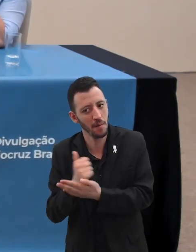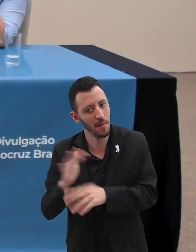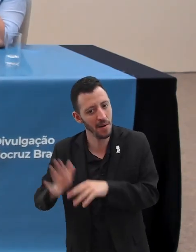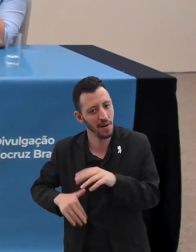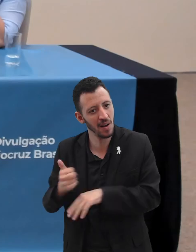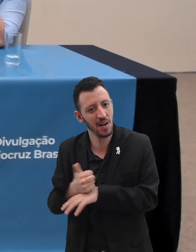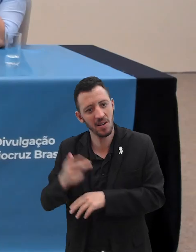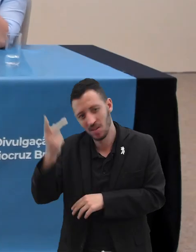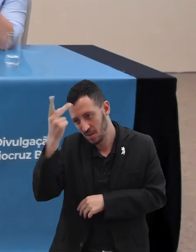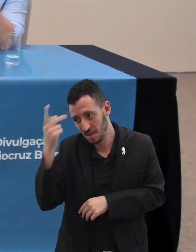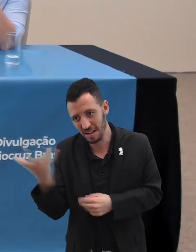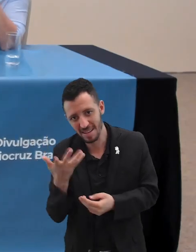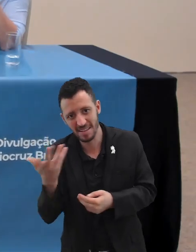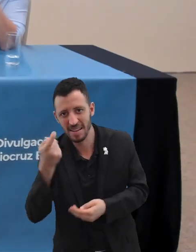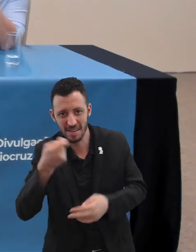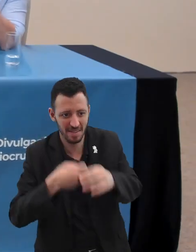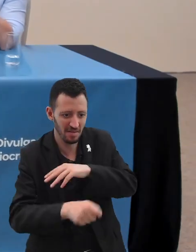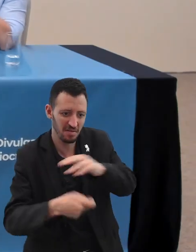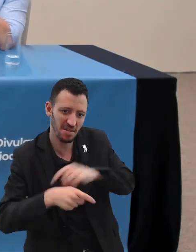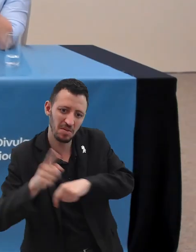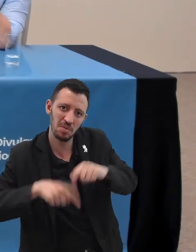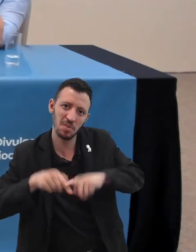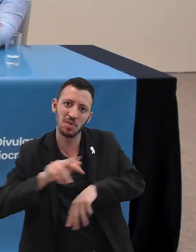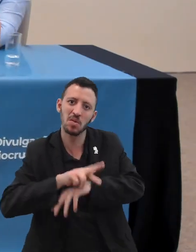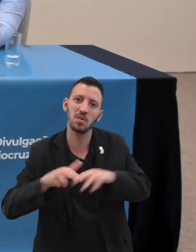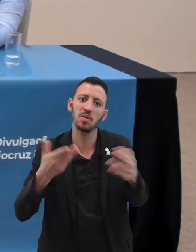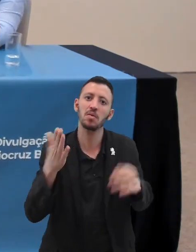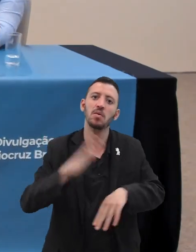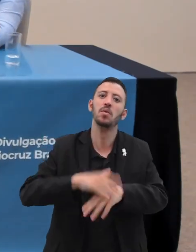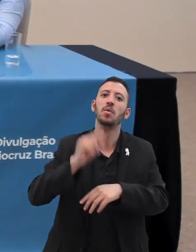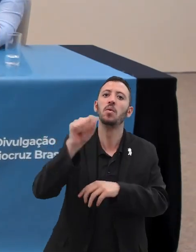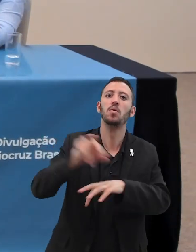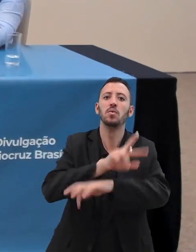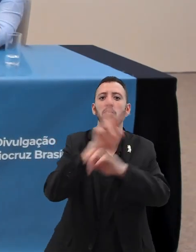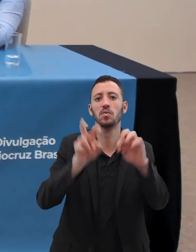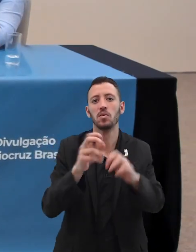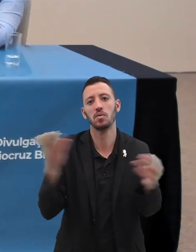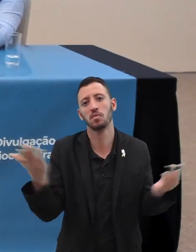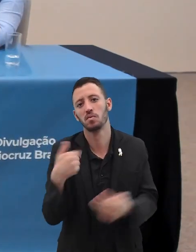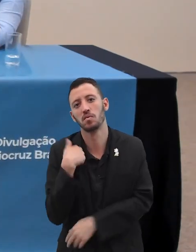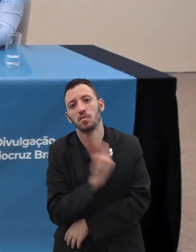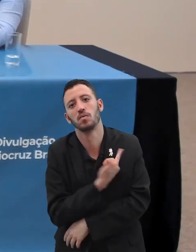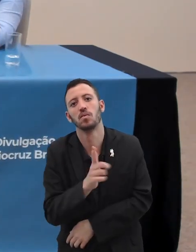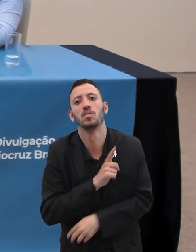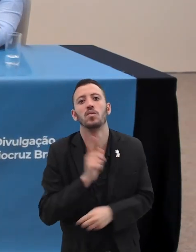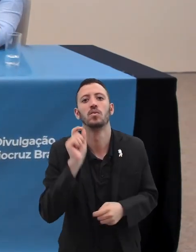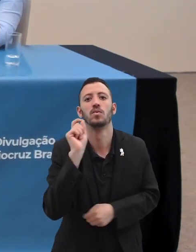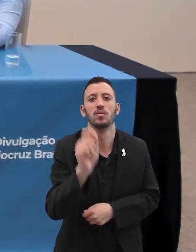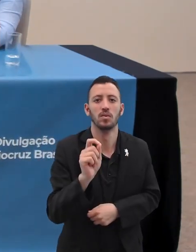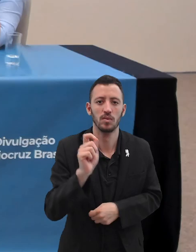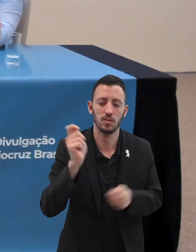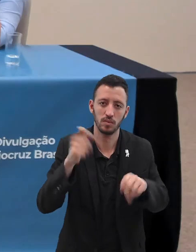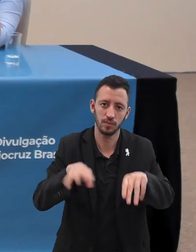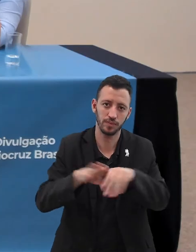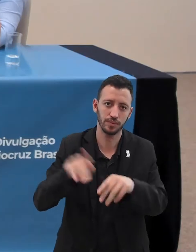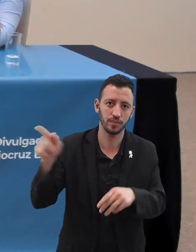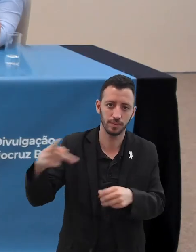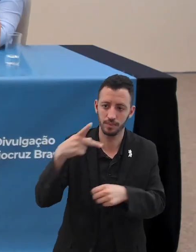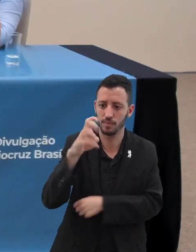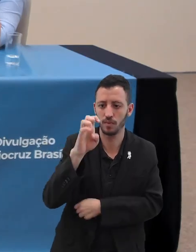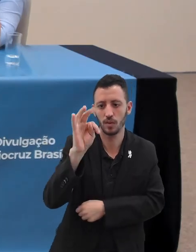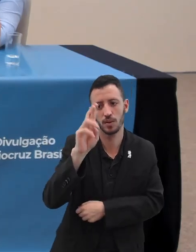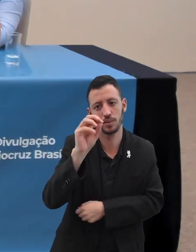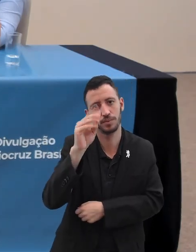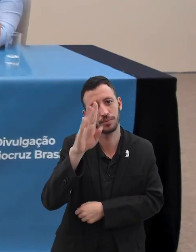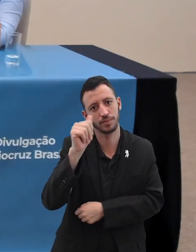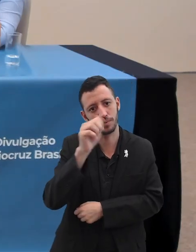todo mundo está querendo fazer o patrocínio do seu produto. Mas qual é o meio termo? Eu acho que nós temos que... Quando a Petrobras, que